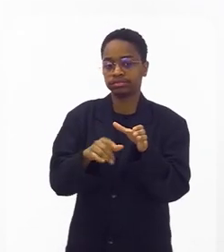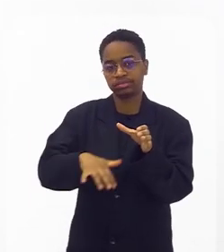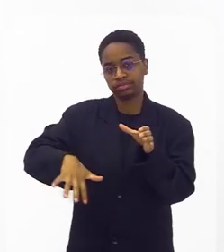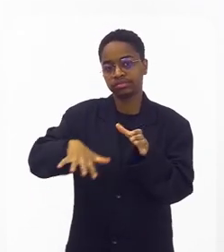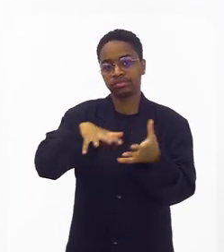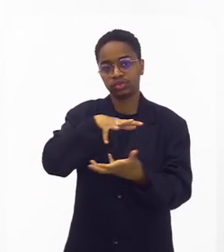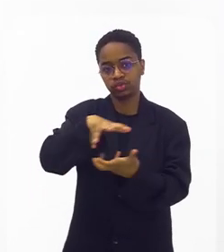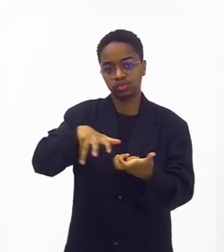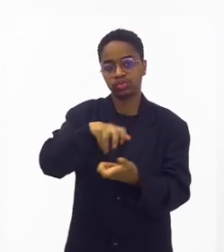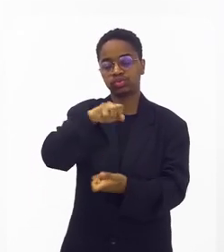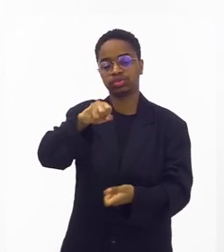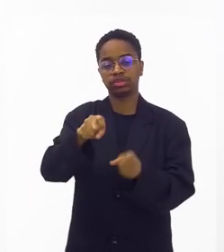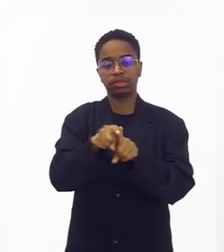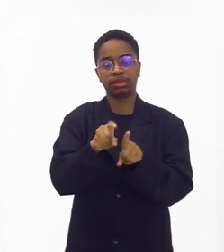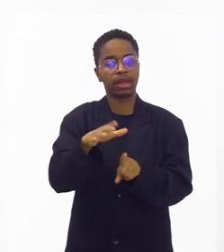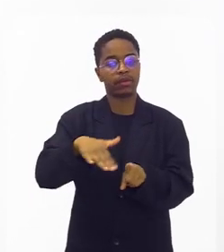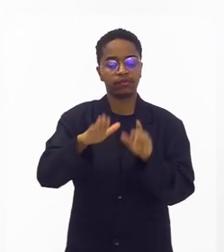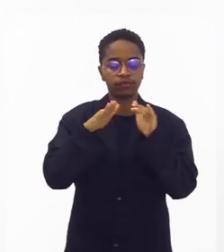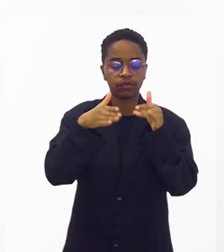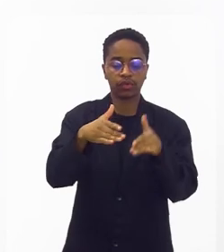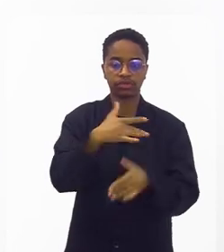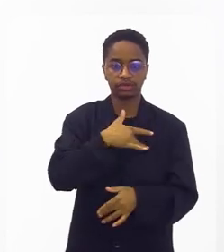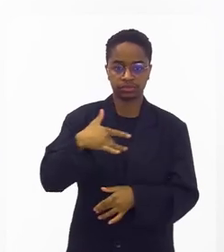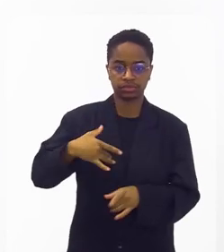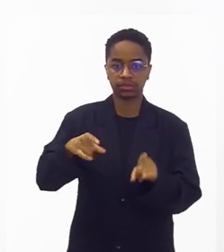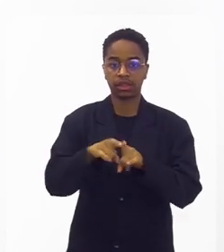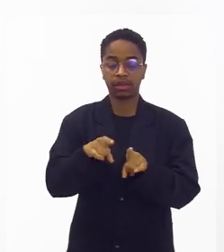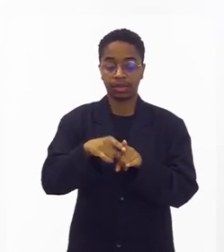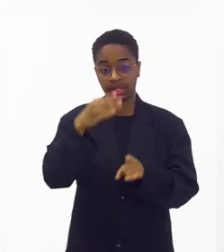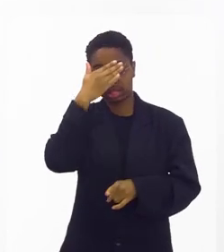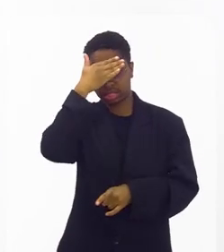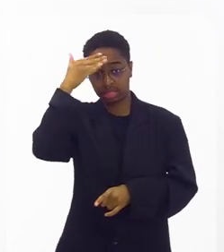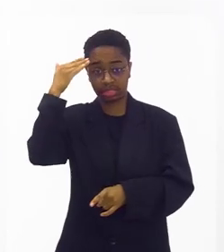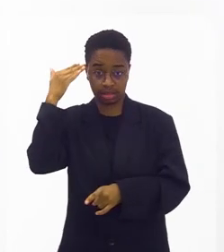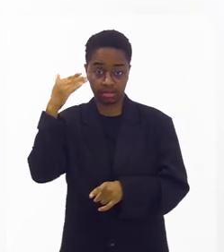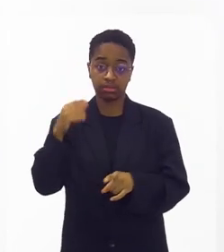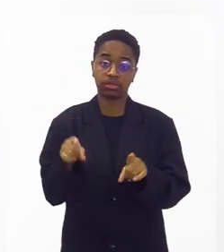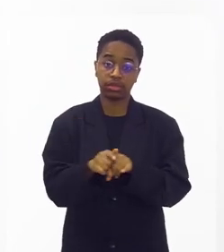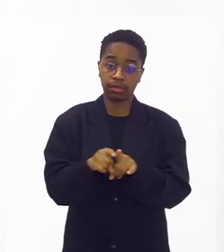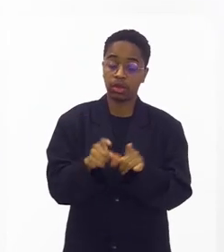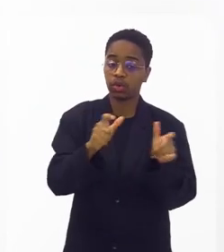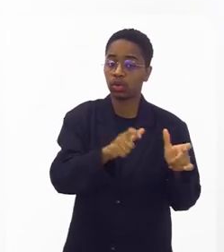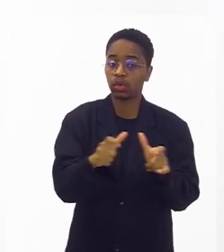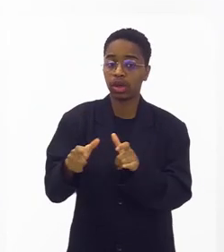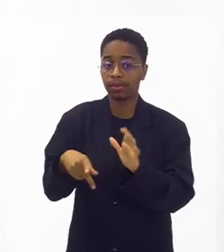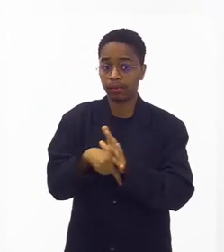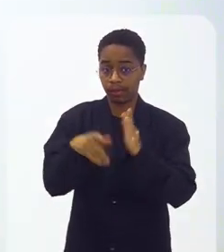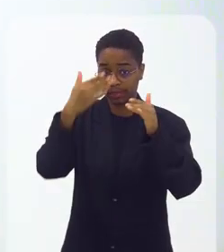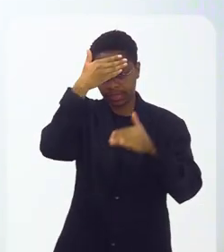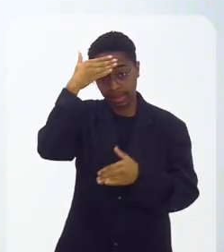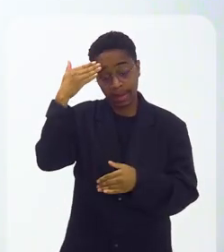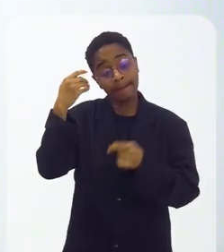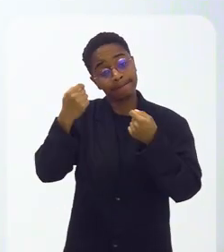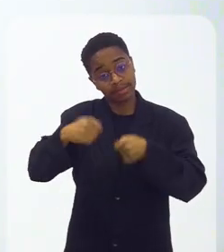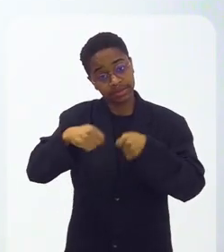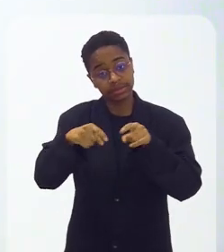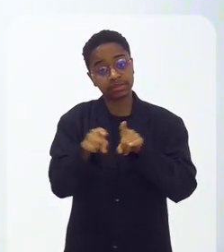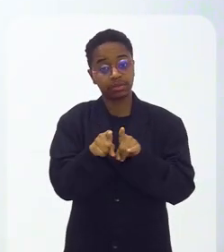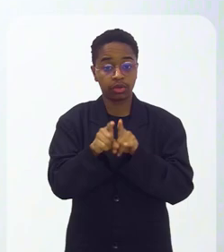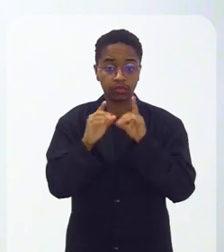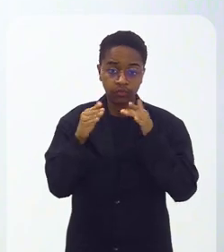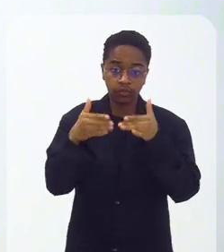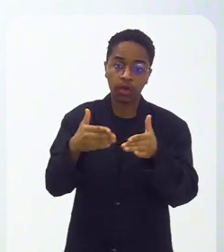nesse ambiente autossustentável, de saúde, de entretenimento. Inclusive, os espaços de entretenimento também